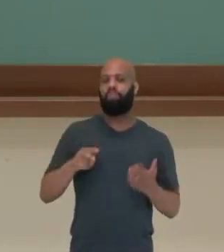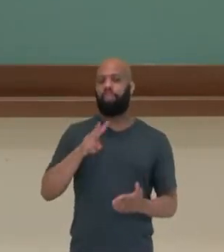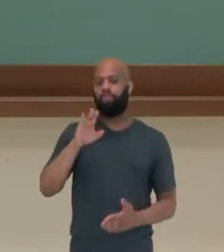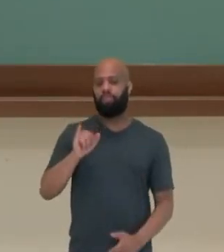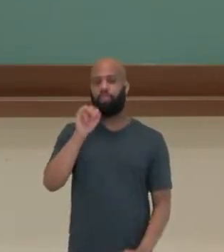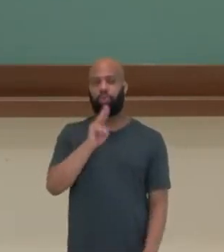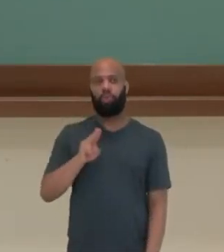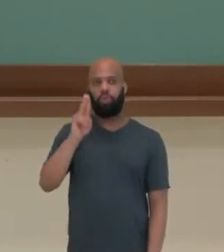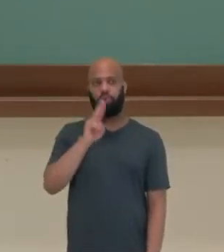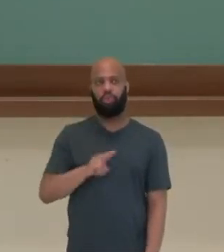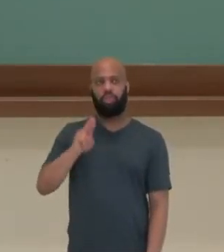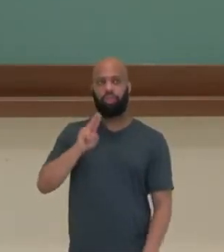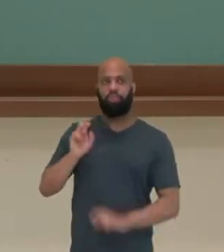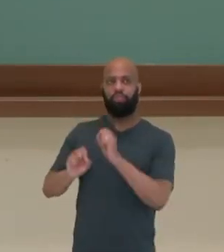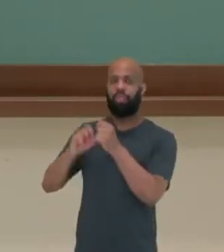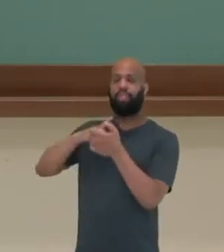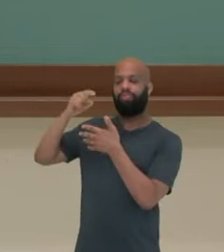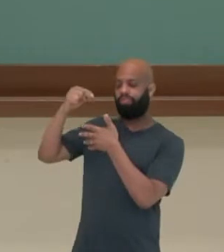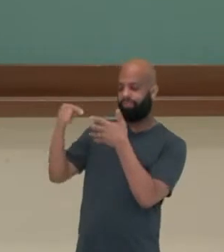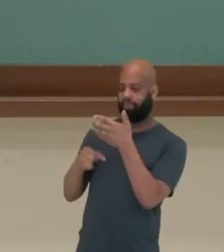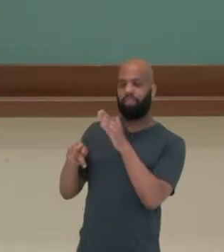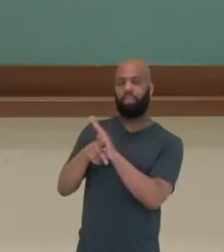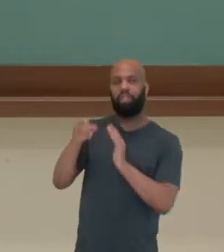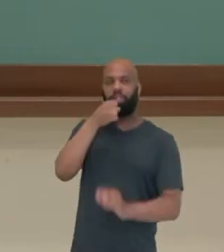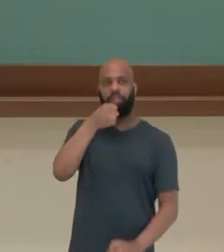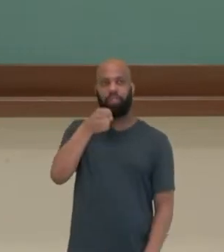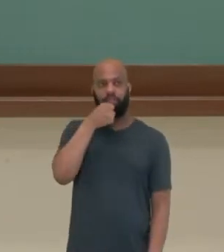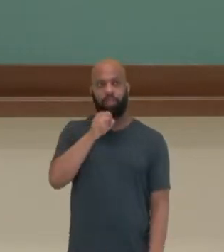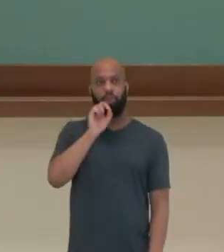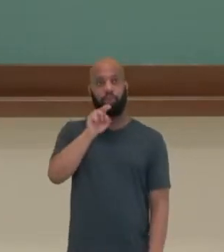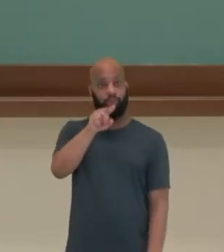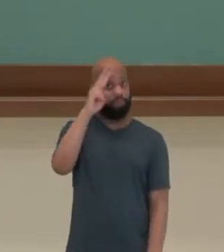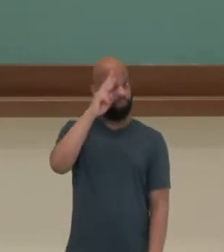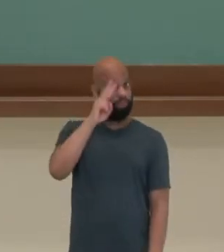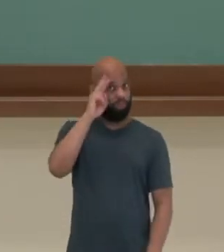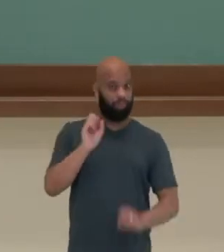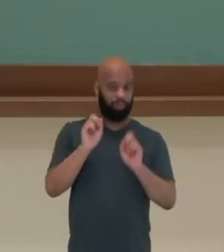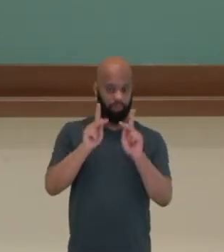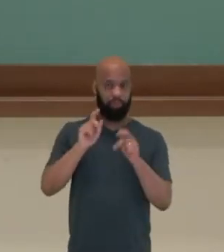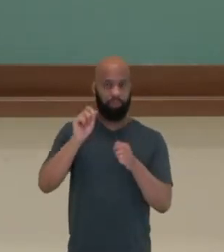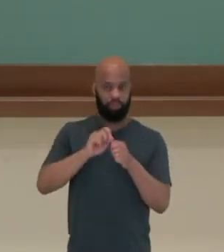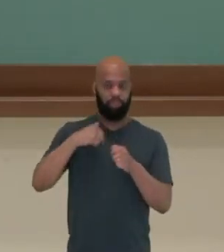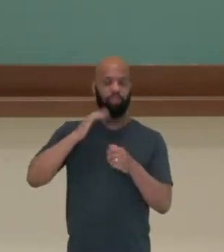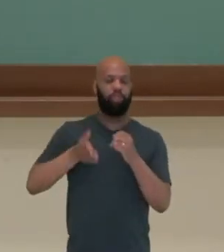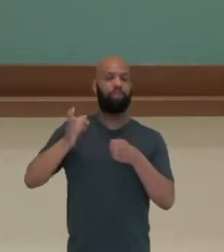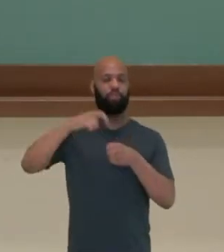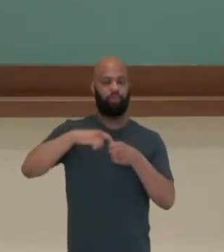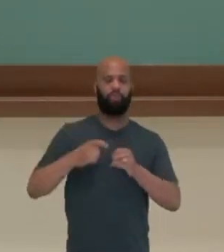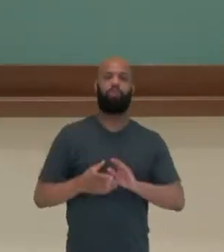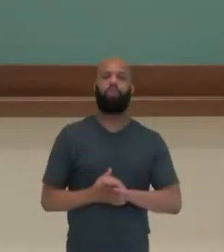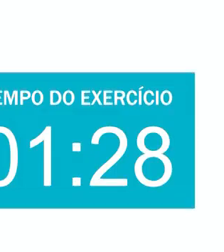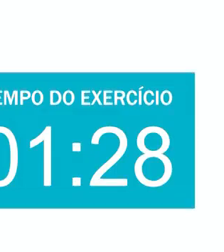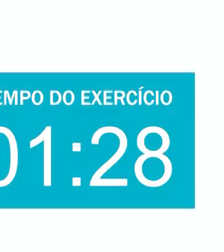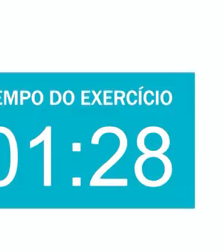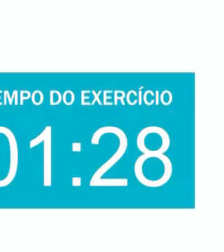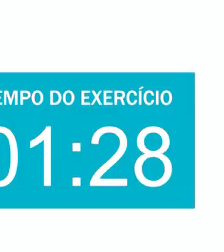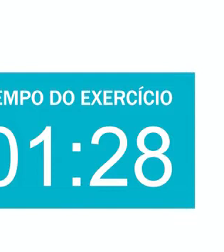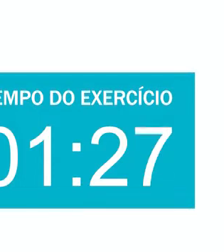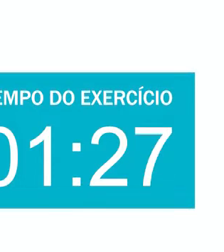anotar no Jamboard os elementos da reportagem das quais se lembra. Faz aí que eu já volto.